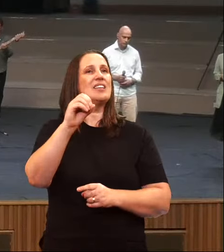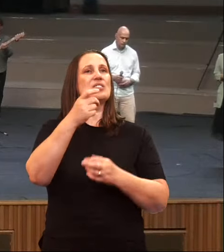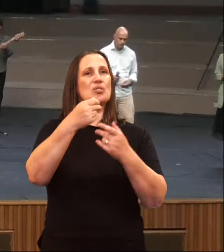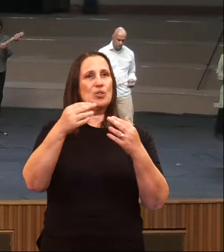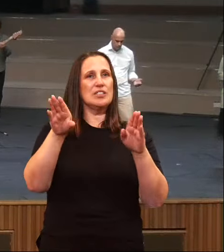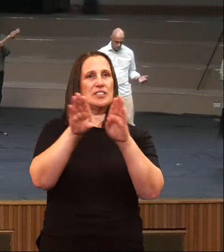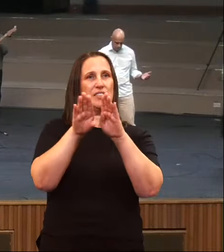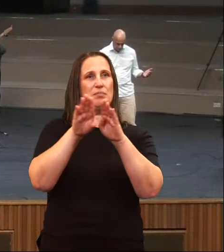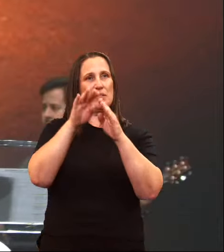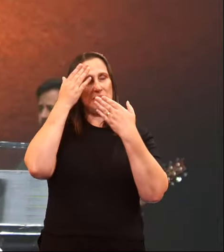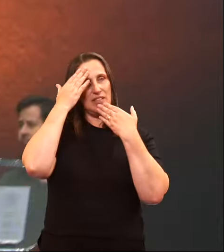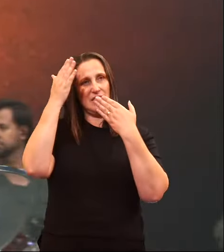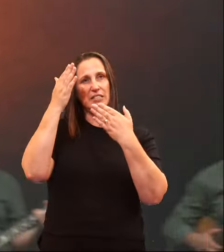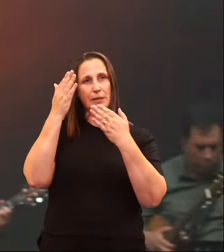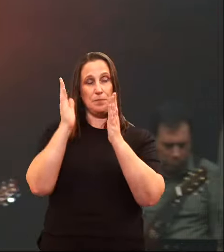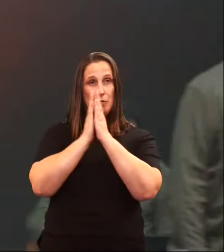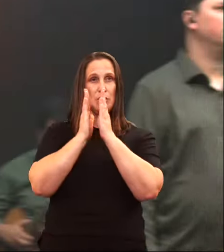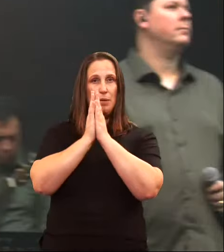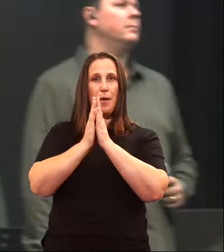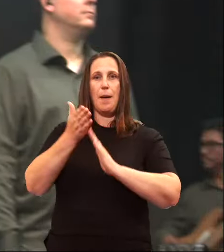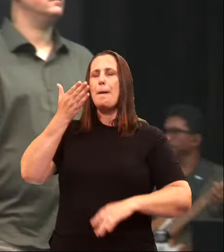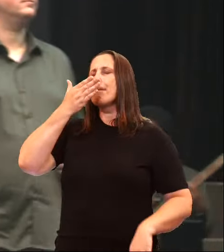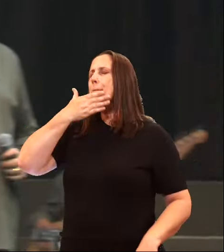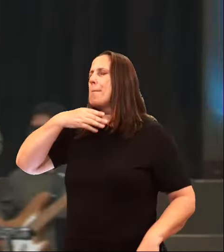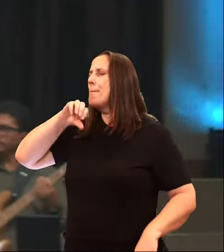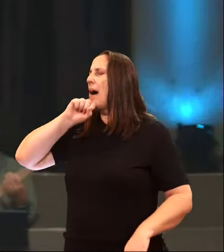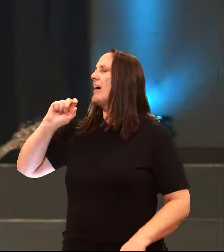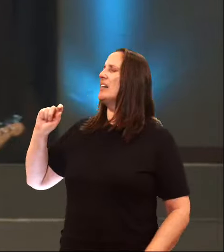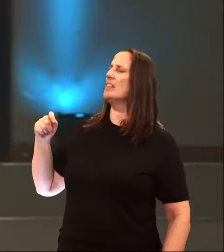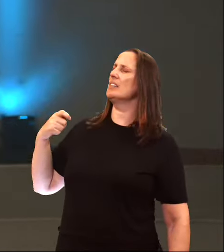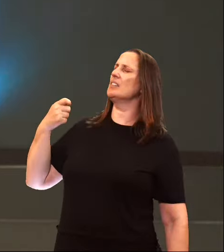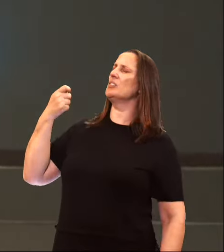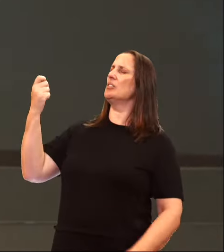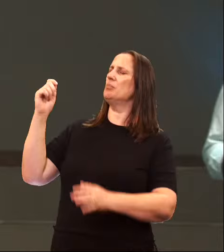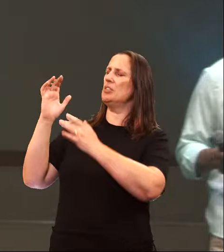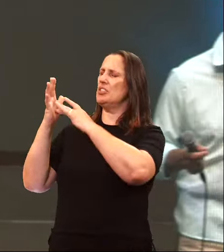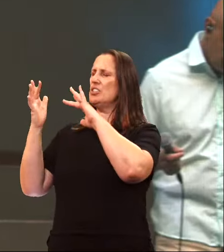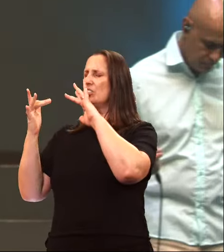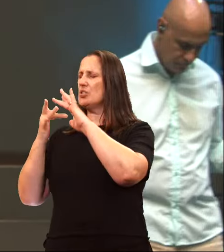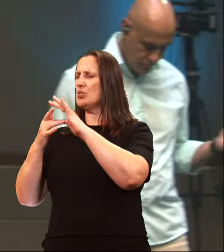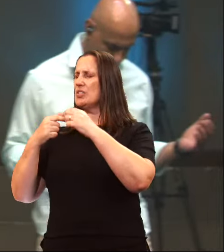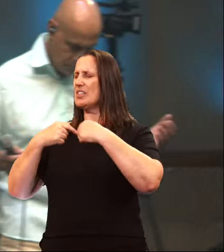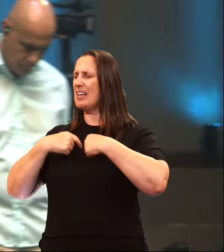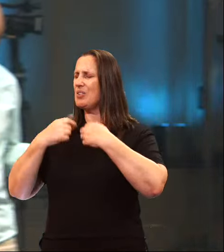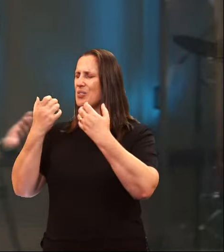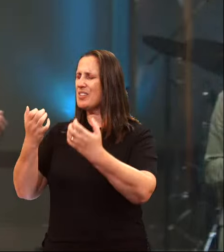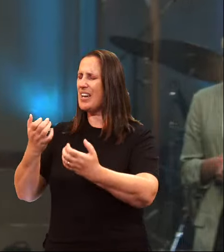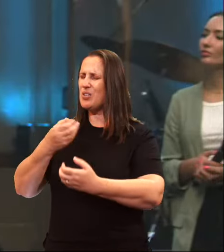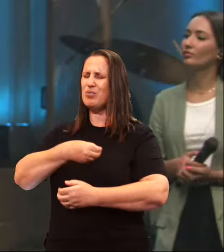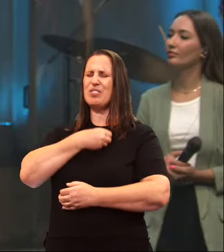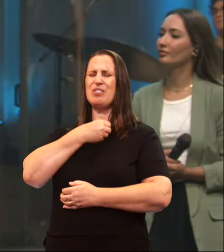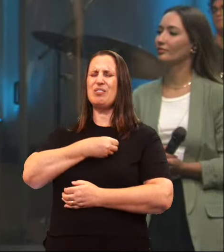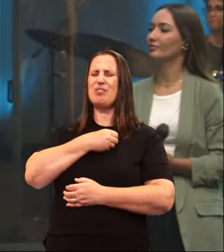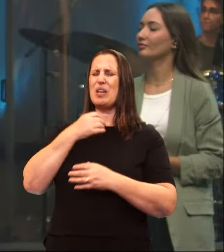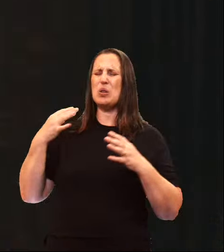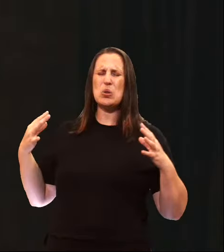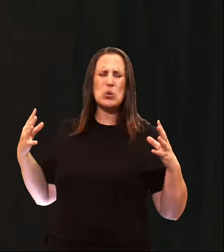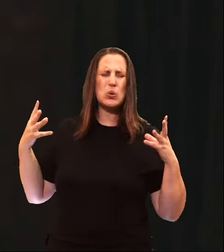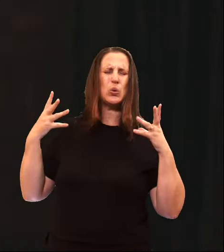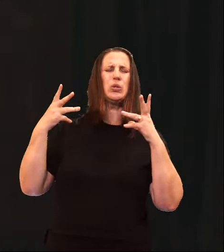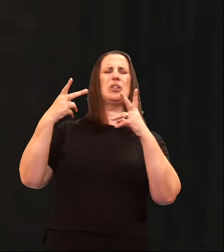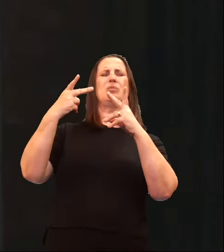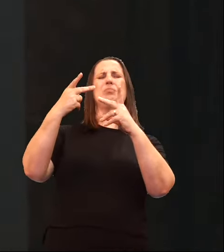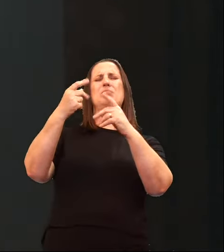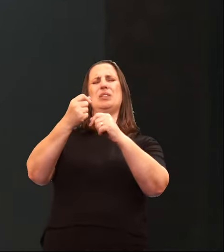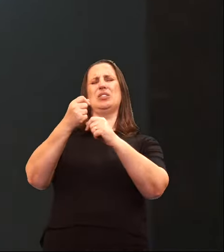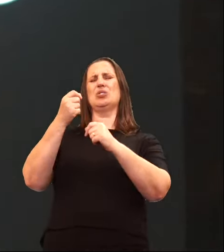quero pedir agora em nome de Jesus. Eu quero viver totalmente os teus